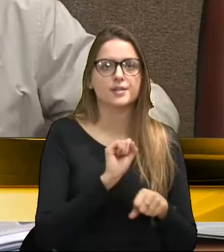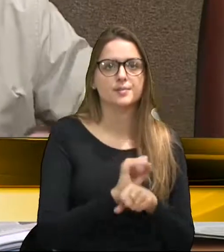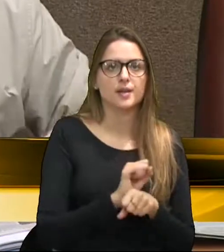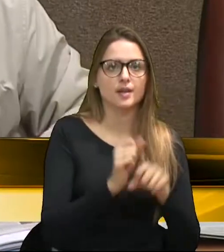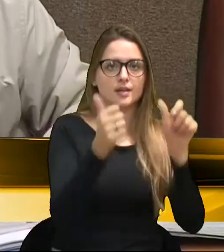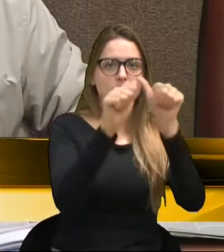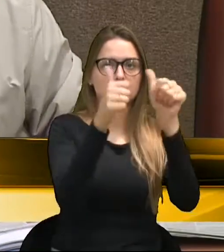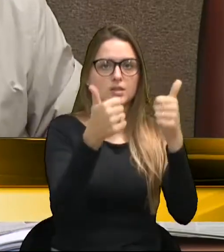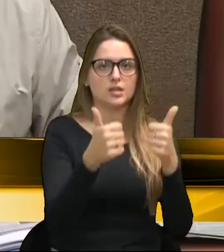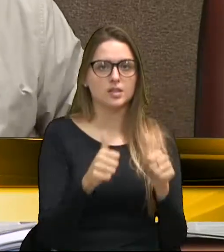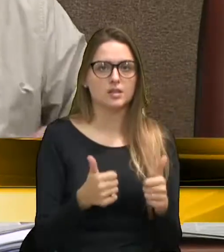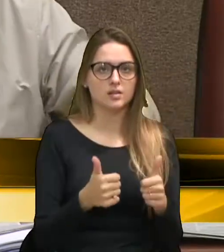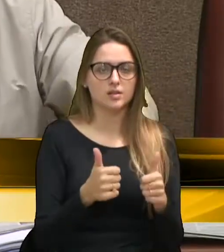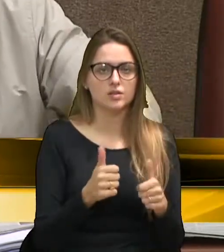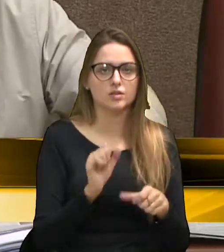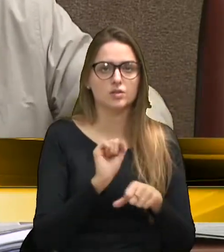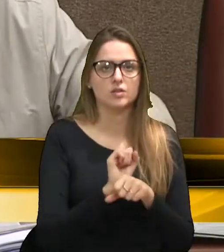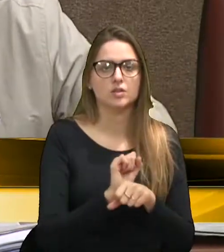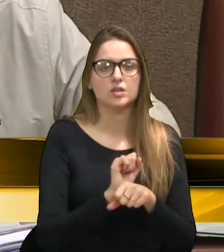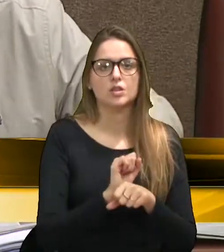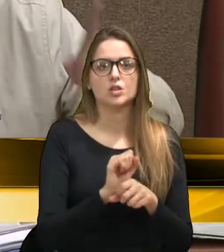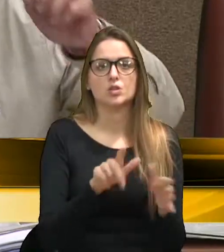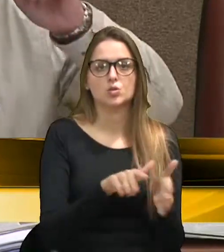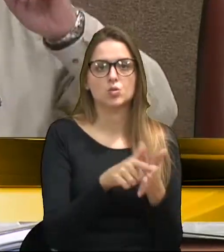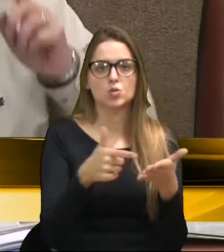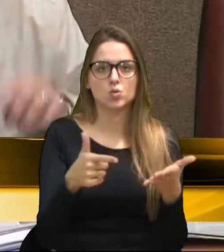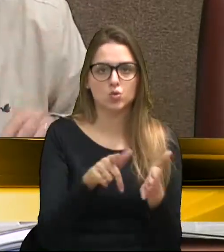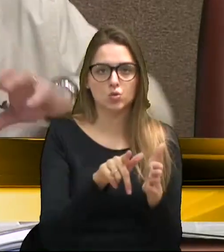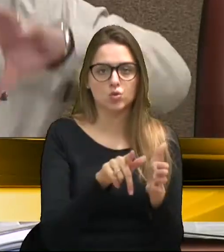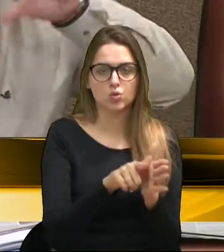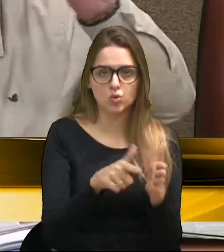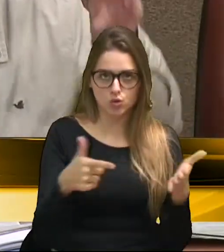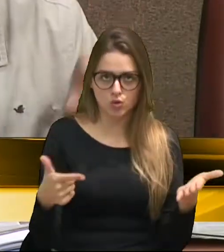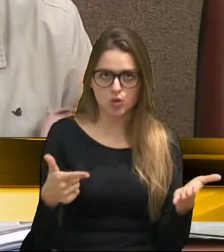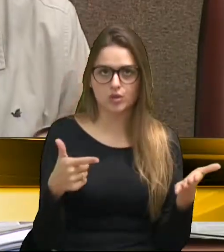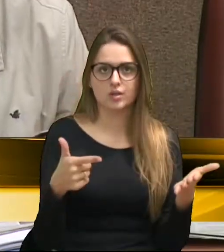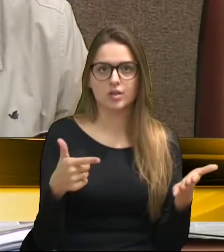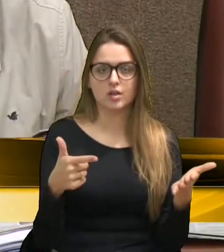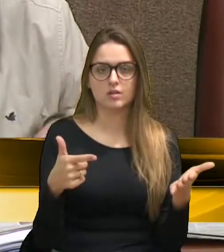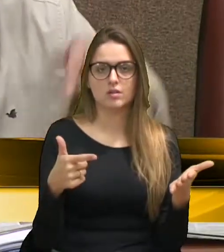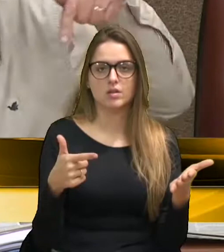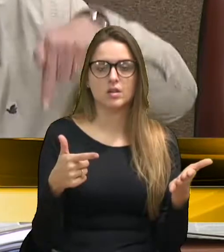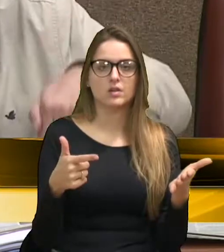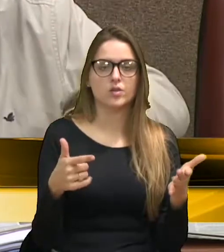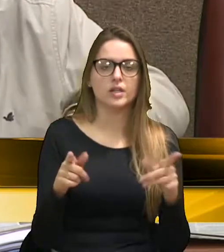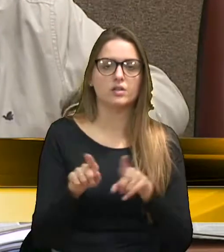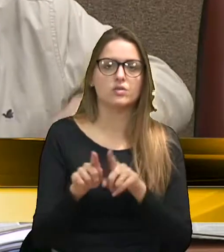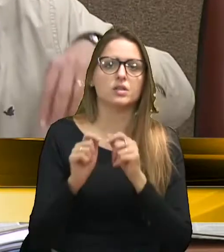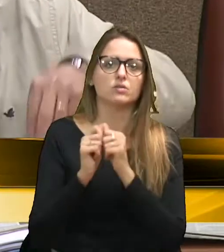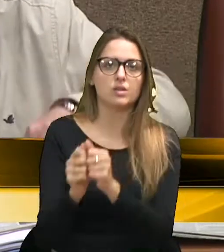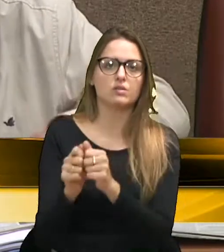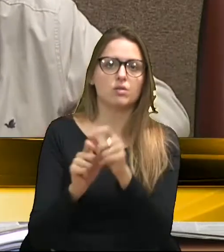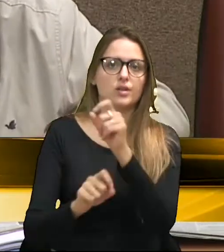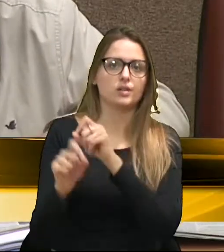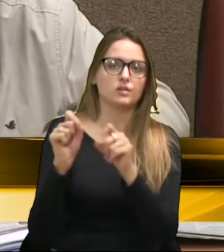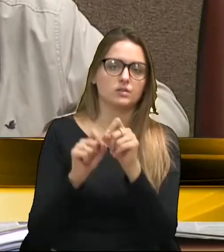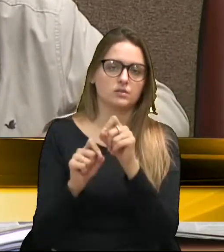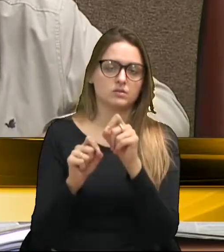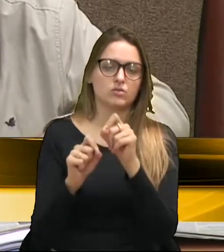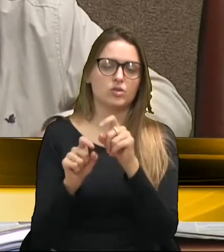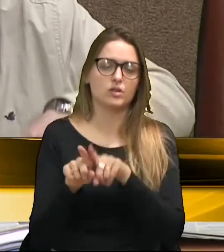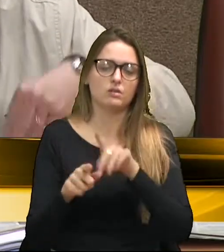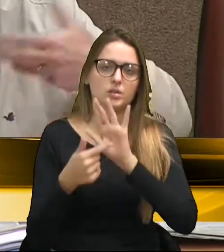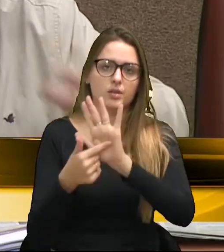Zero. Na 0 hora, página 27 de hoje, para todo o estado do Rio Grande do Sul, a fotografia com o